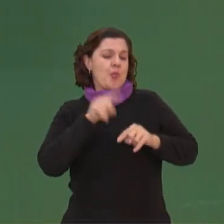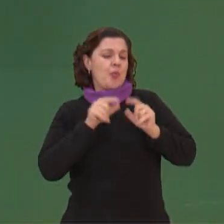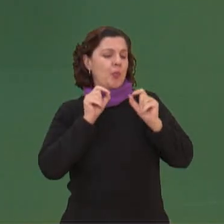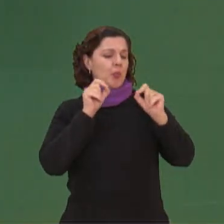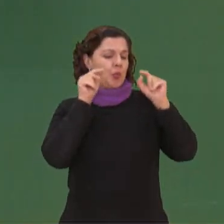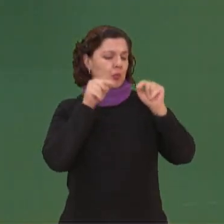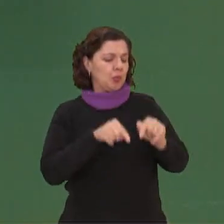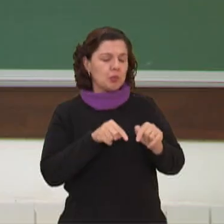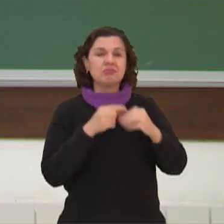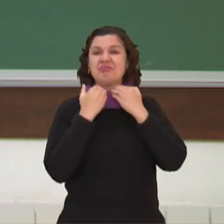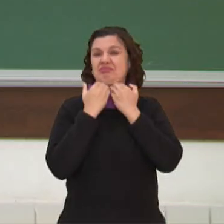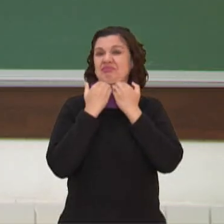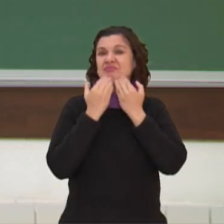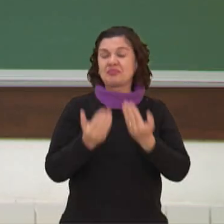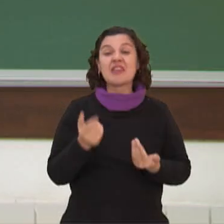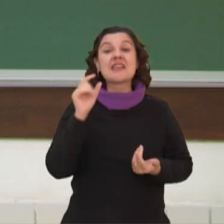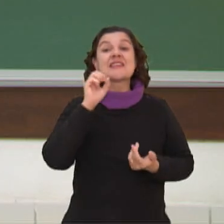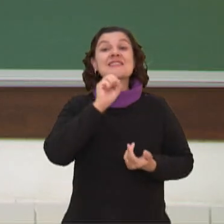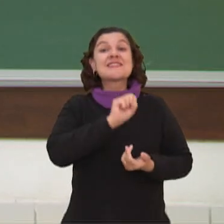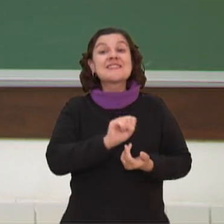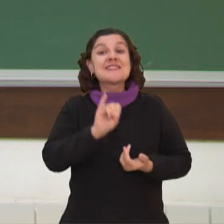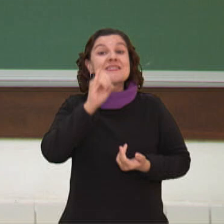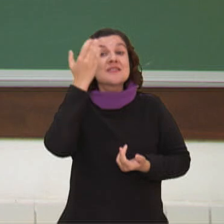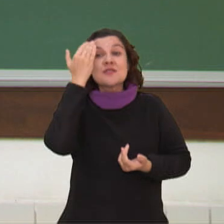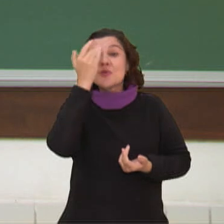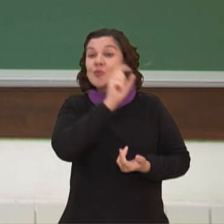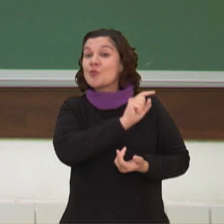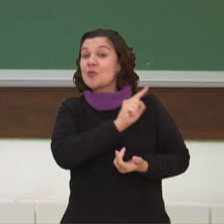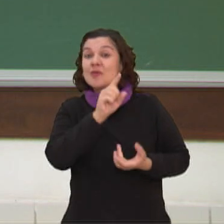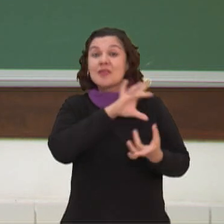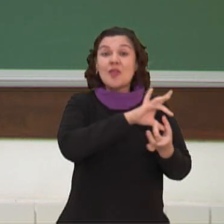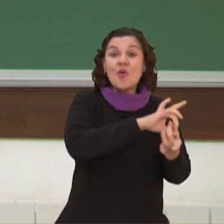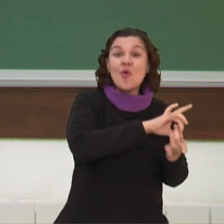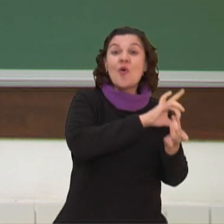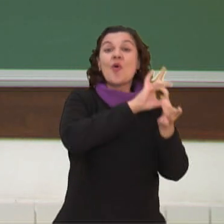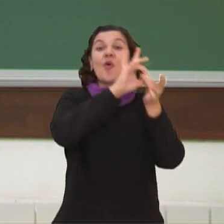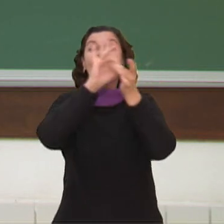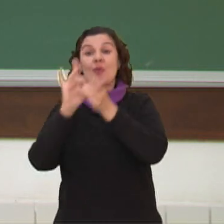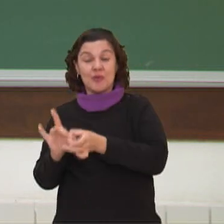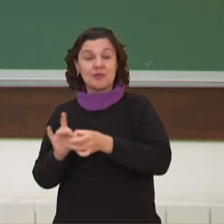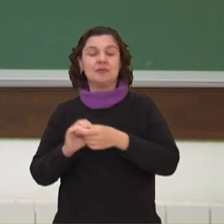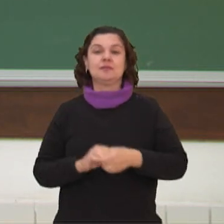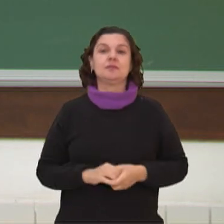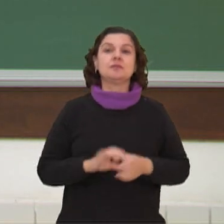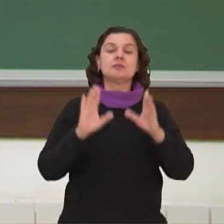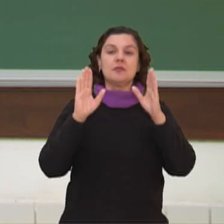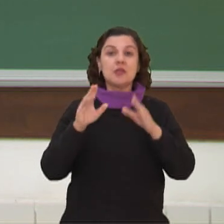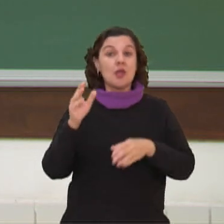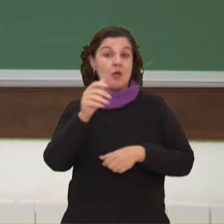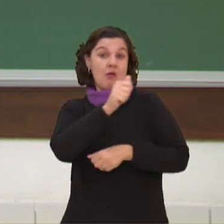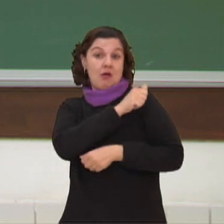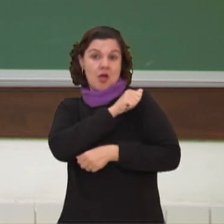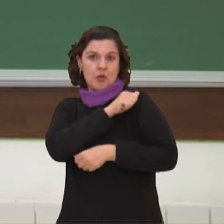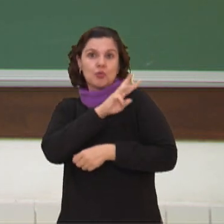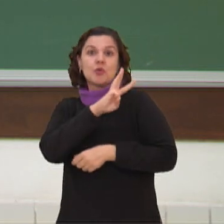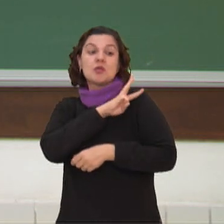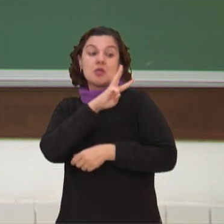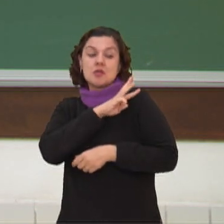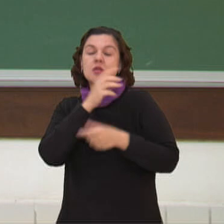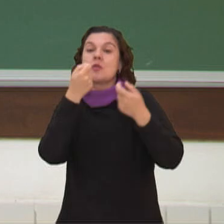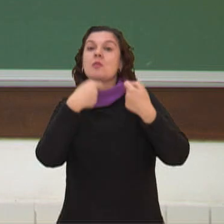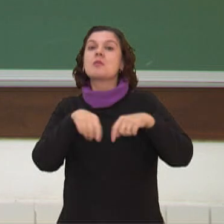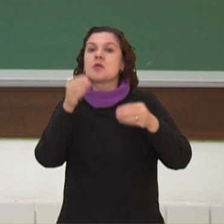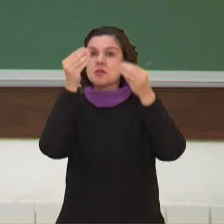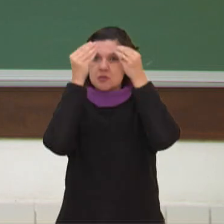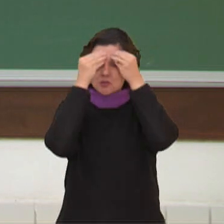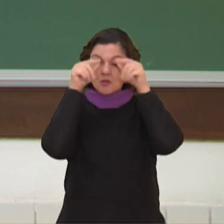resolve, se eu não entender o que significa isso, certo? E um aluno do terceiro ano precisa ter essa